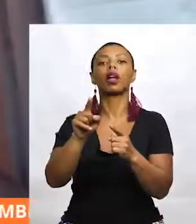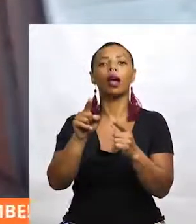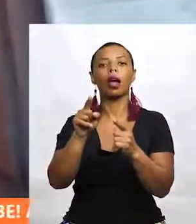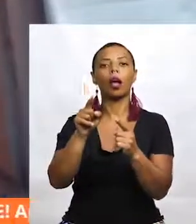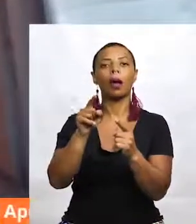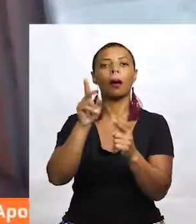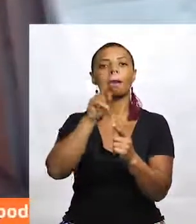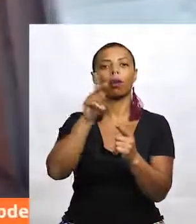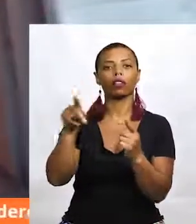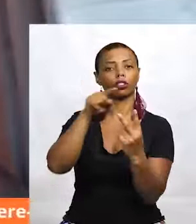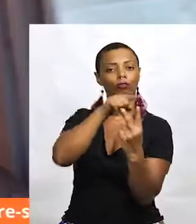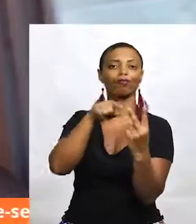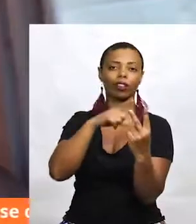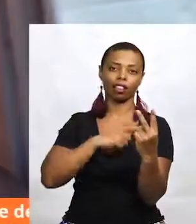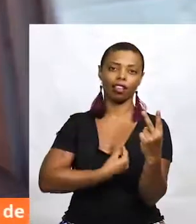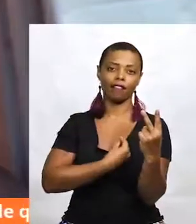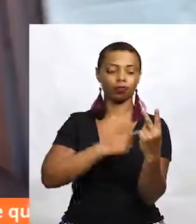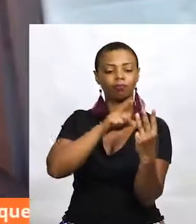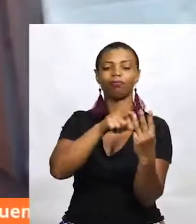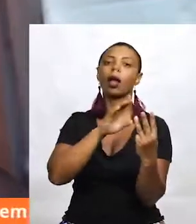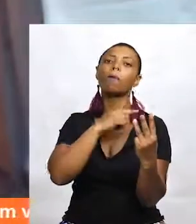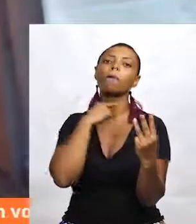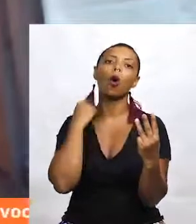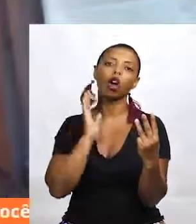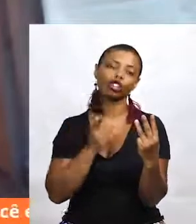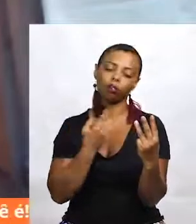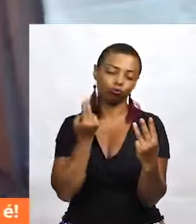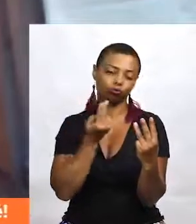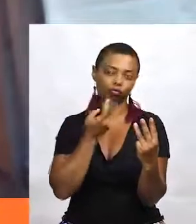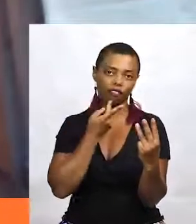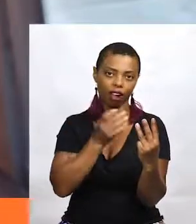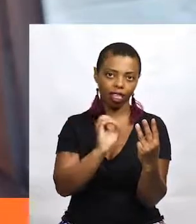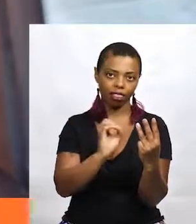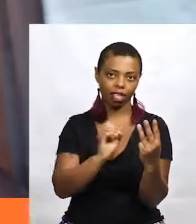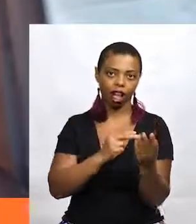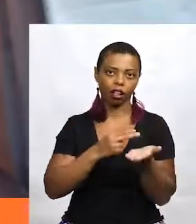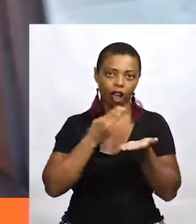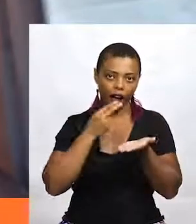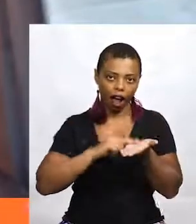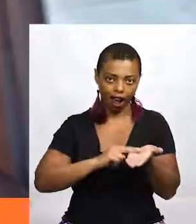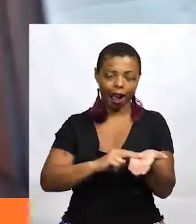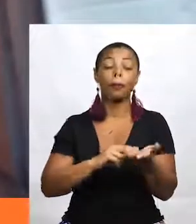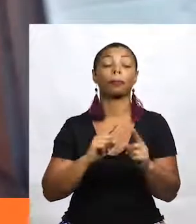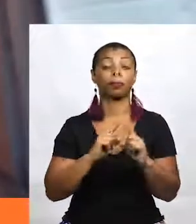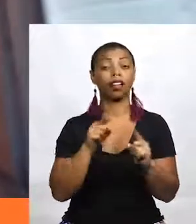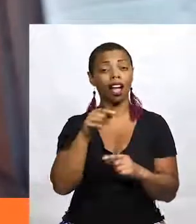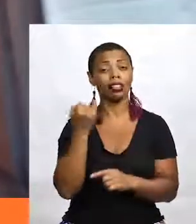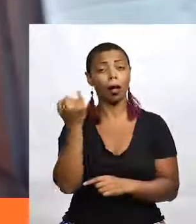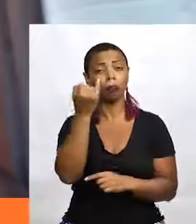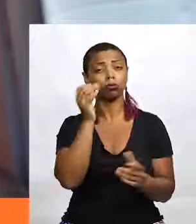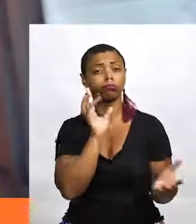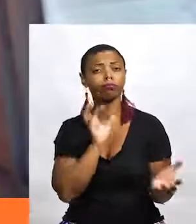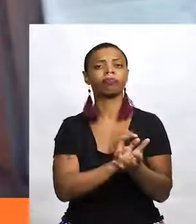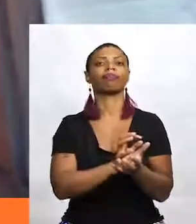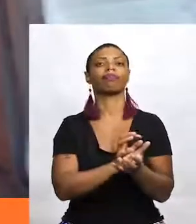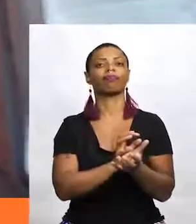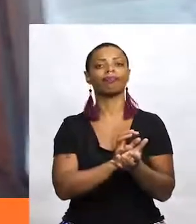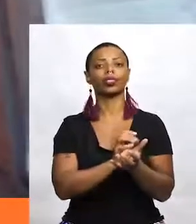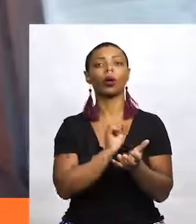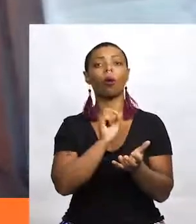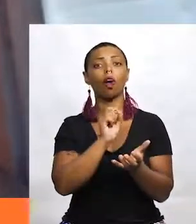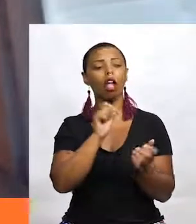ainda estão vivos, porque um já morreu. Essa é a importância de se aquilombar. É a importância de você ter um grupo a